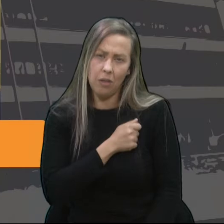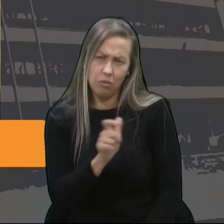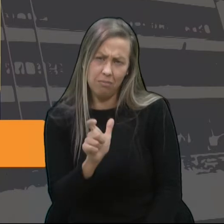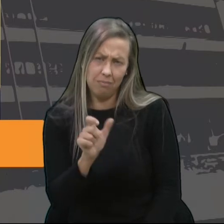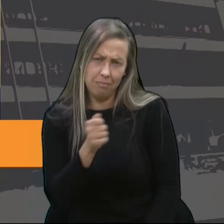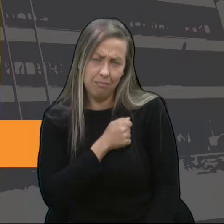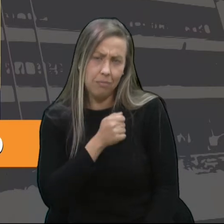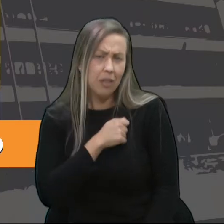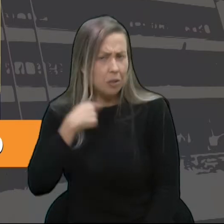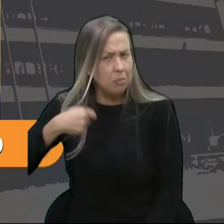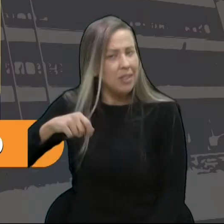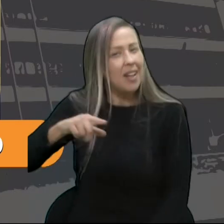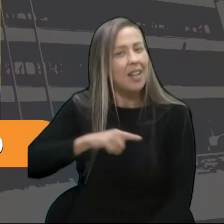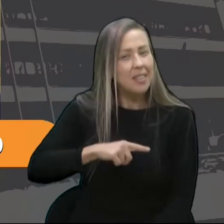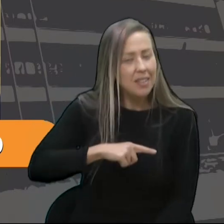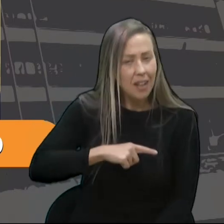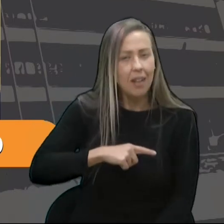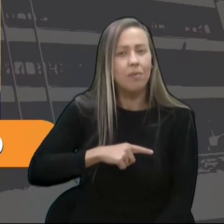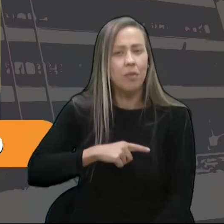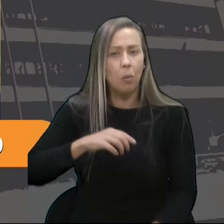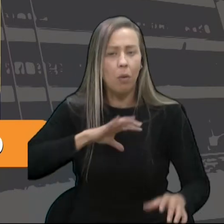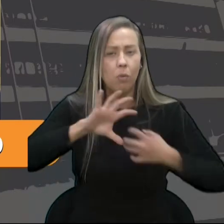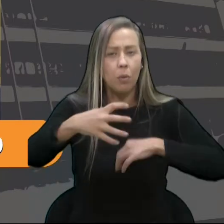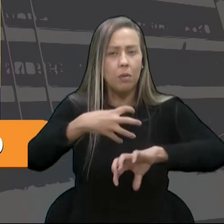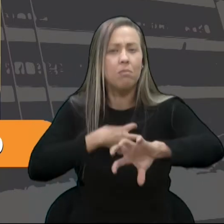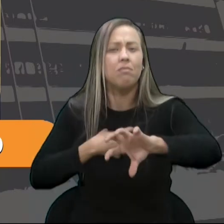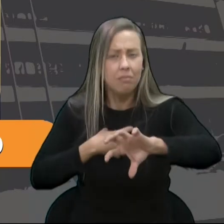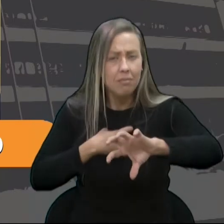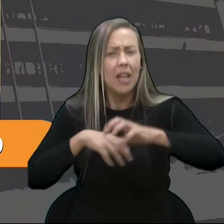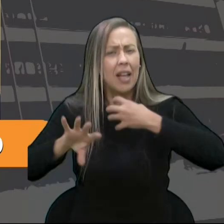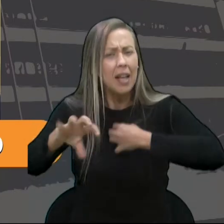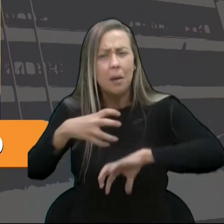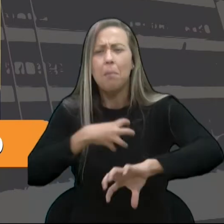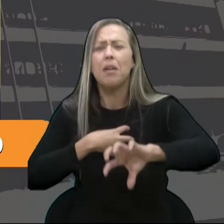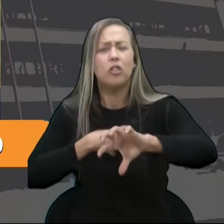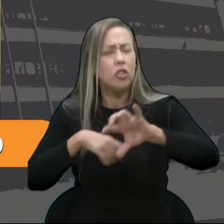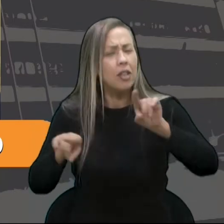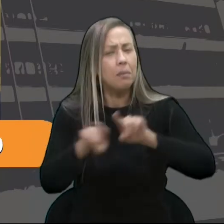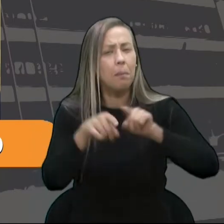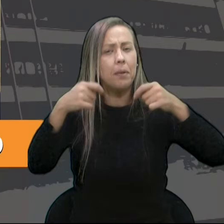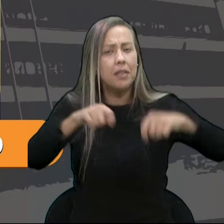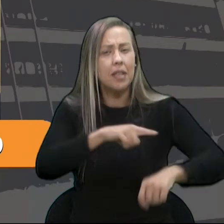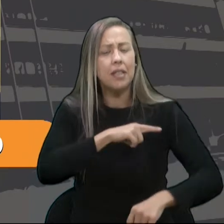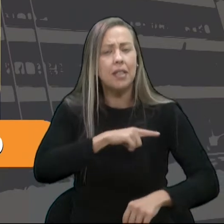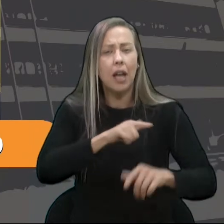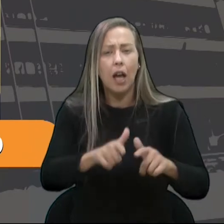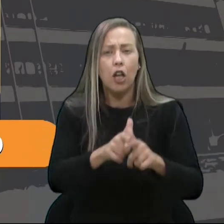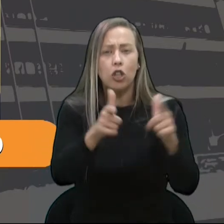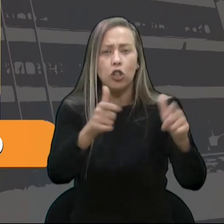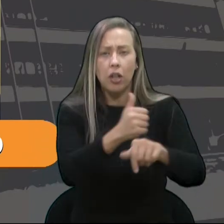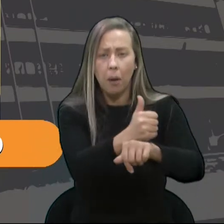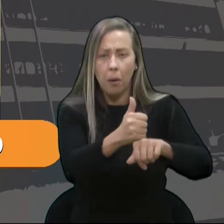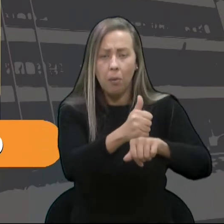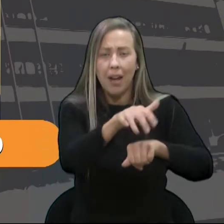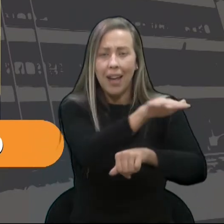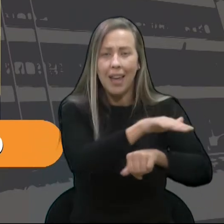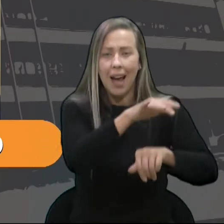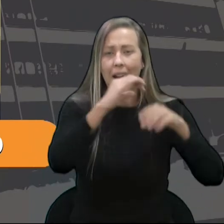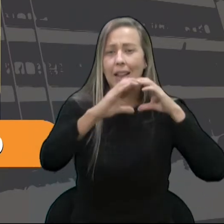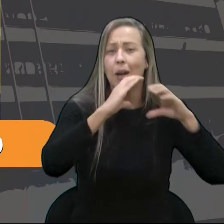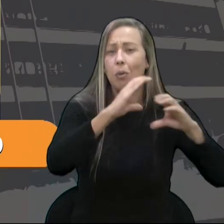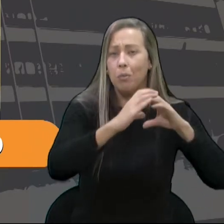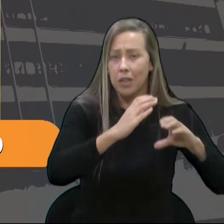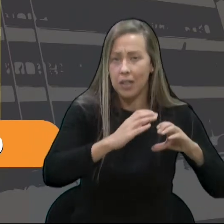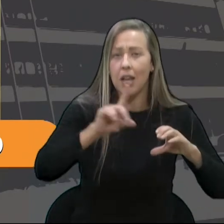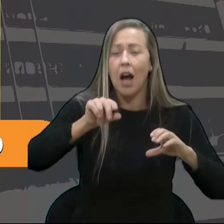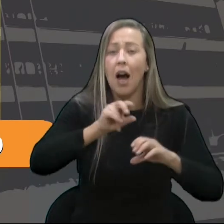haver um colocar-se no lugar do outro, uma empatia também dos jornalistas, dos meios de comunicação em relação